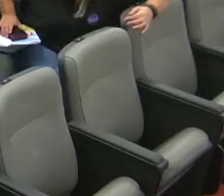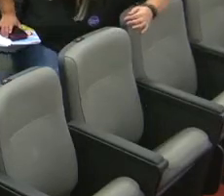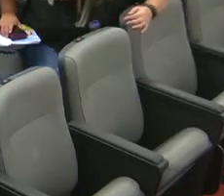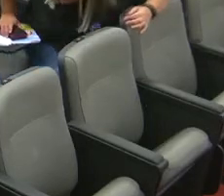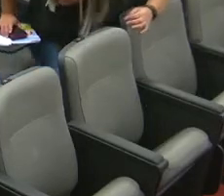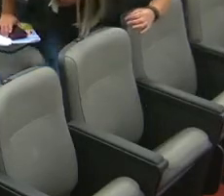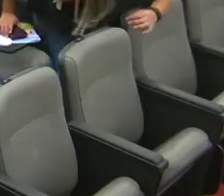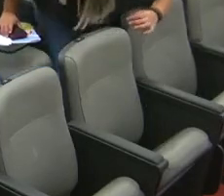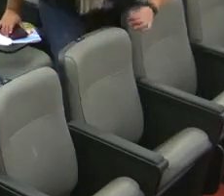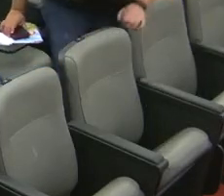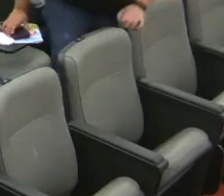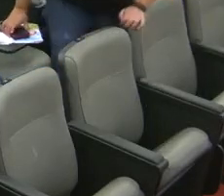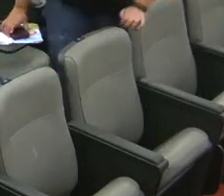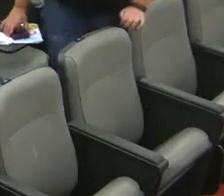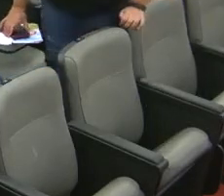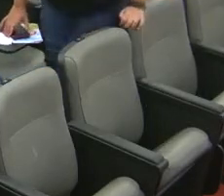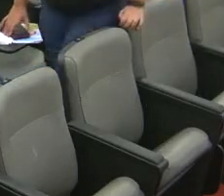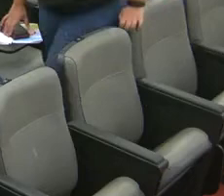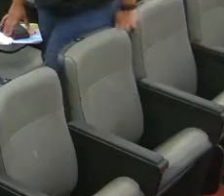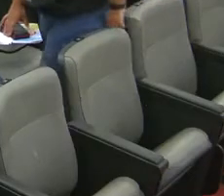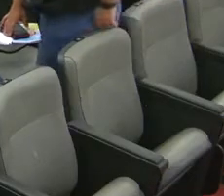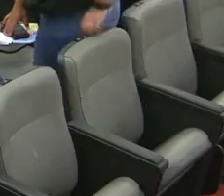E aí